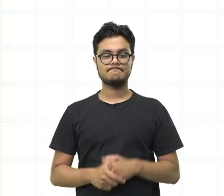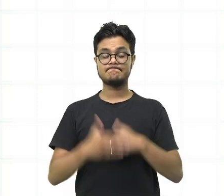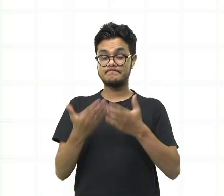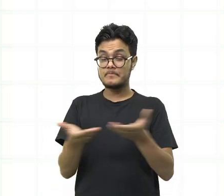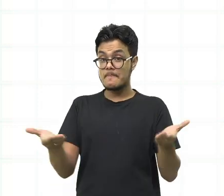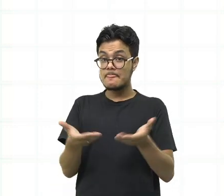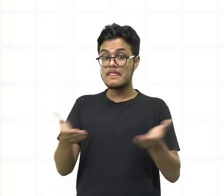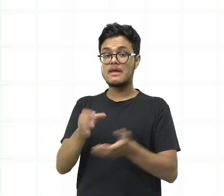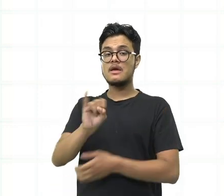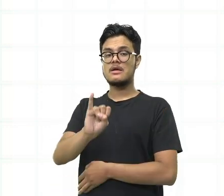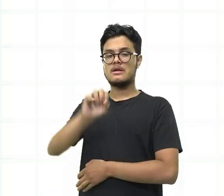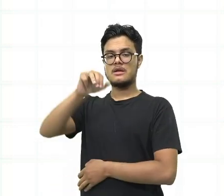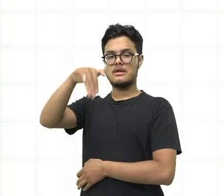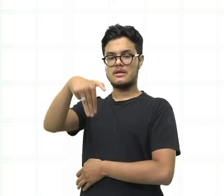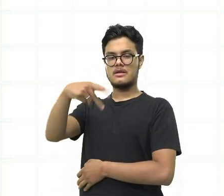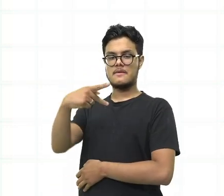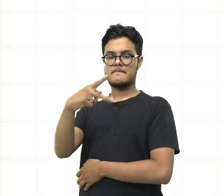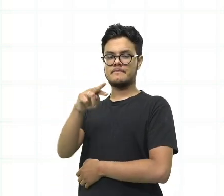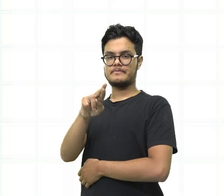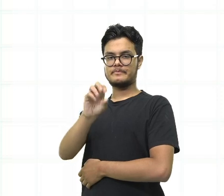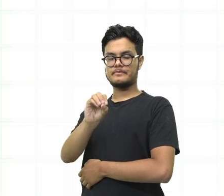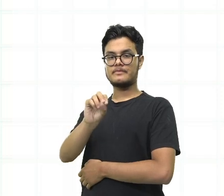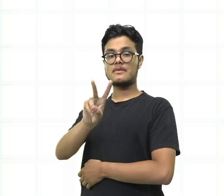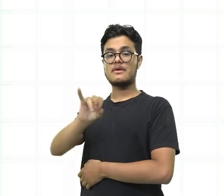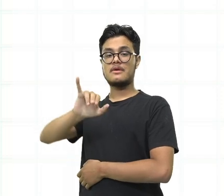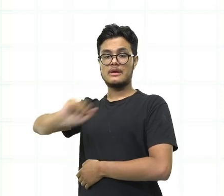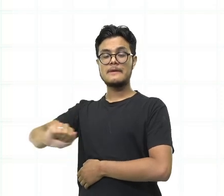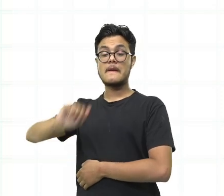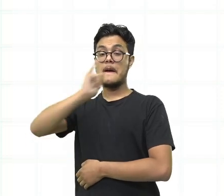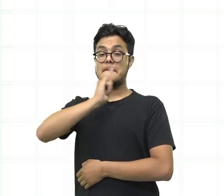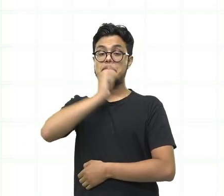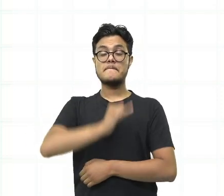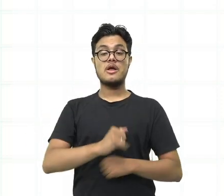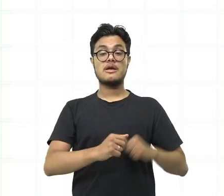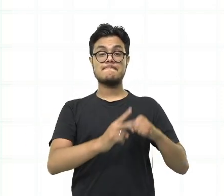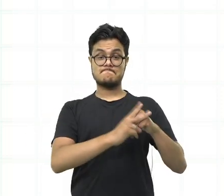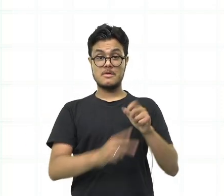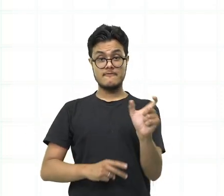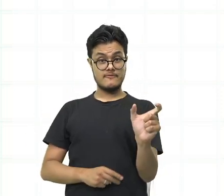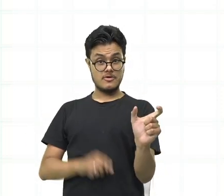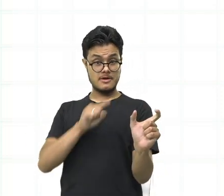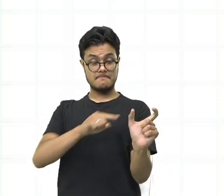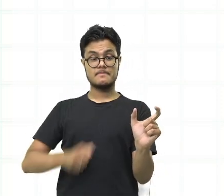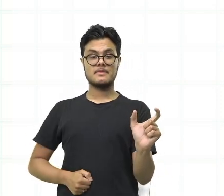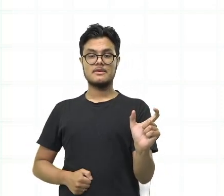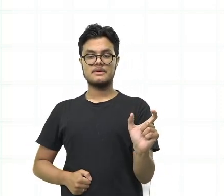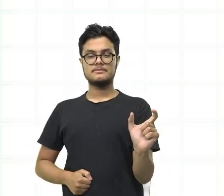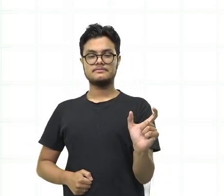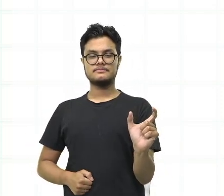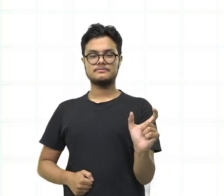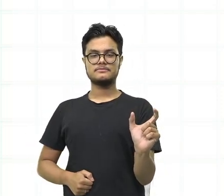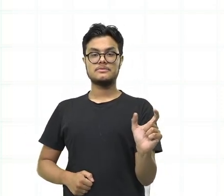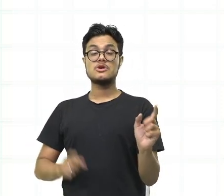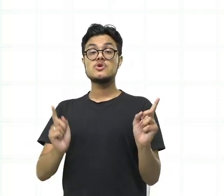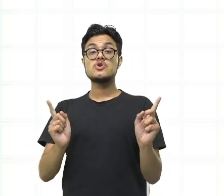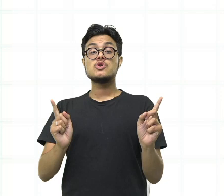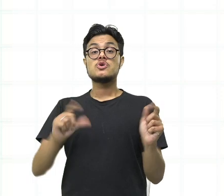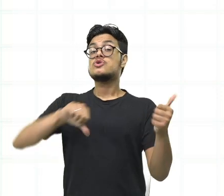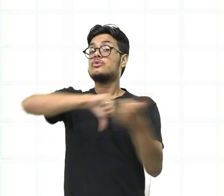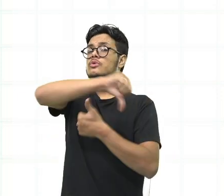Derivação imprópria ocorre quando um vocábulo sofre mudança do